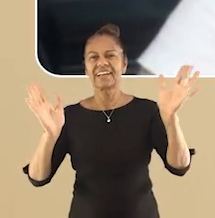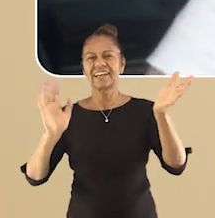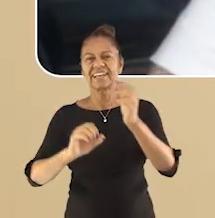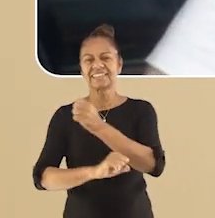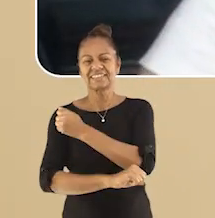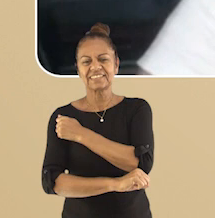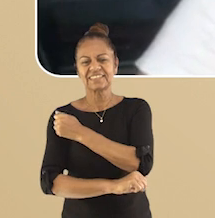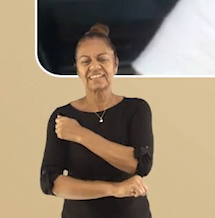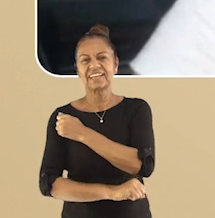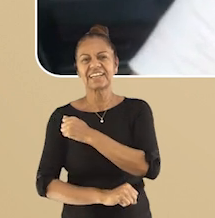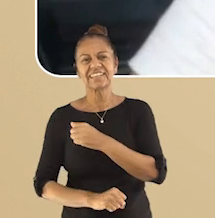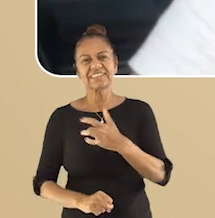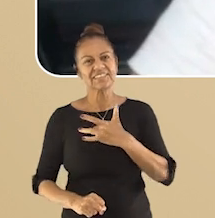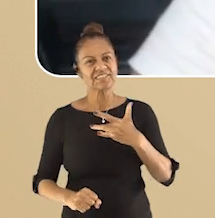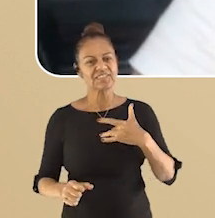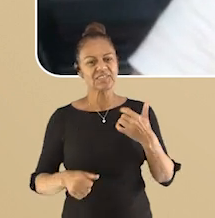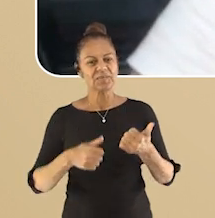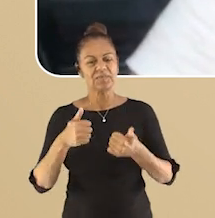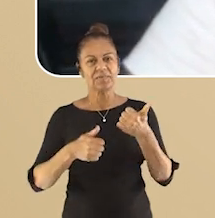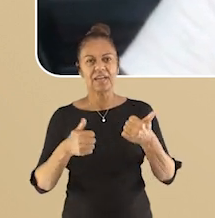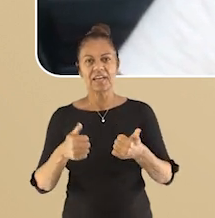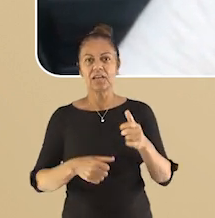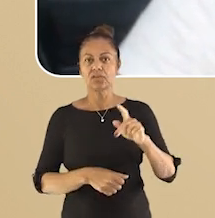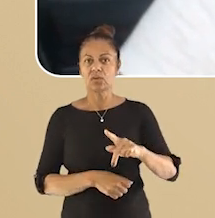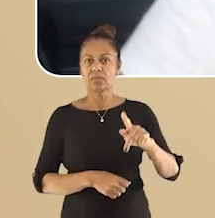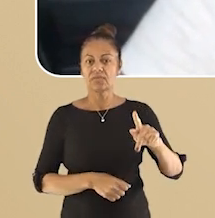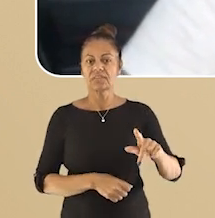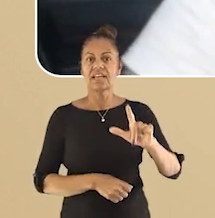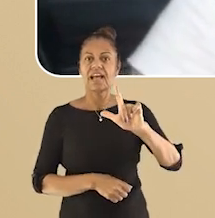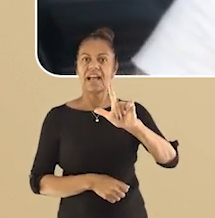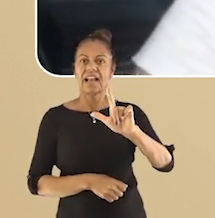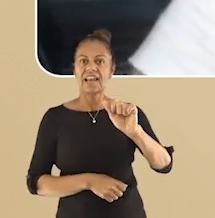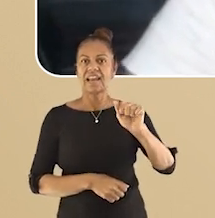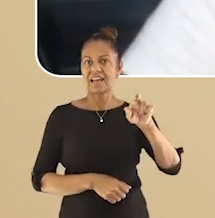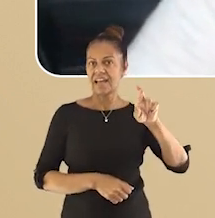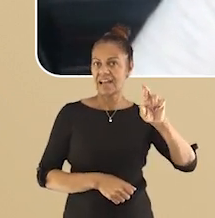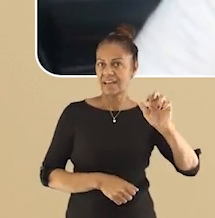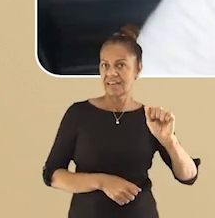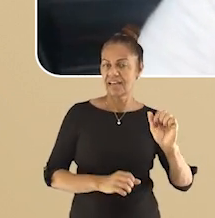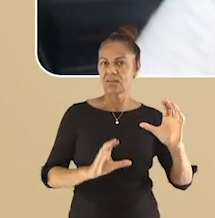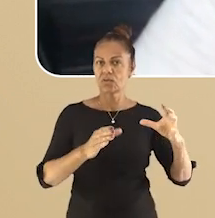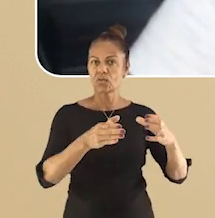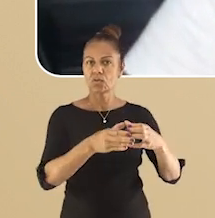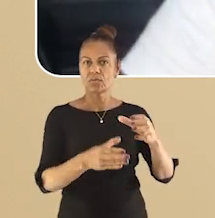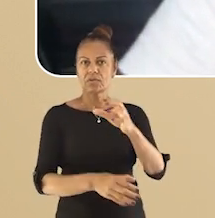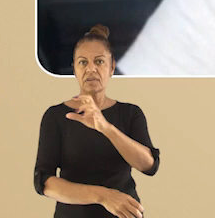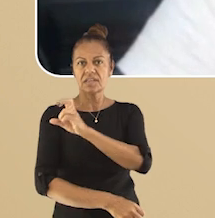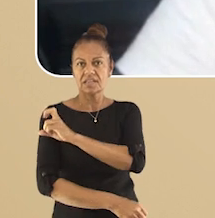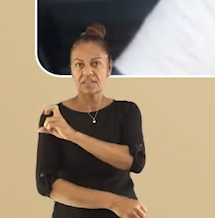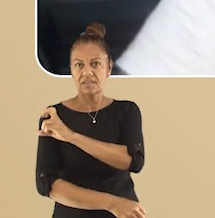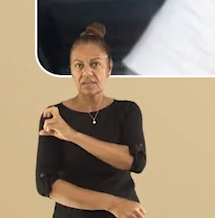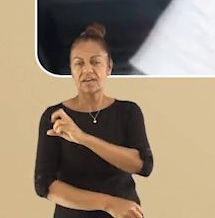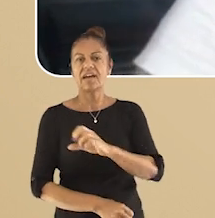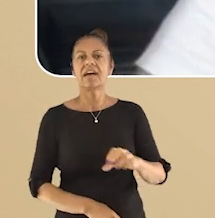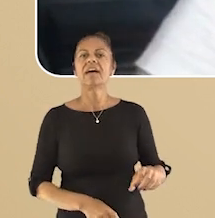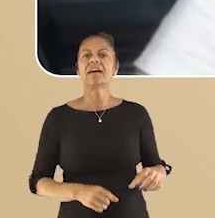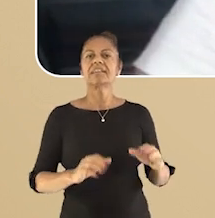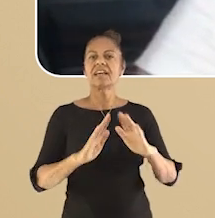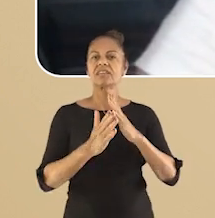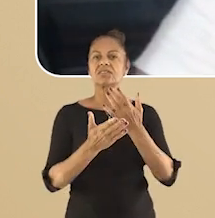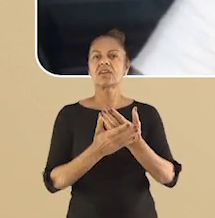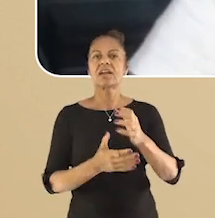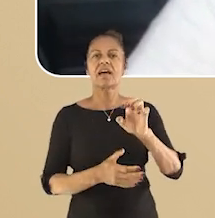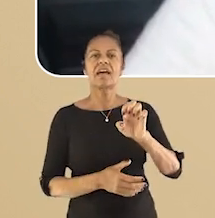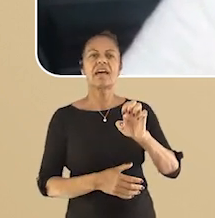Olá, estudantes! Tudo bem com vocês? Eu sou a professora Lara, da turma de 5º ano da UMF Edson Tavares